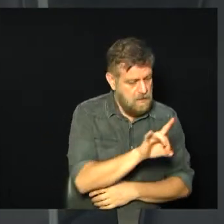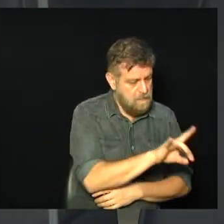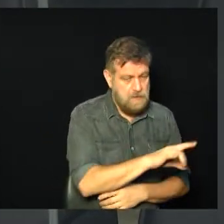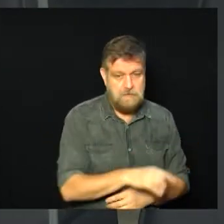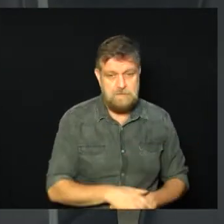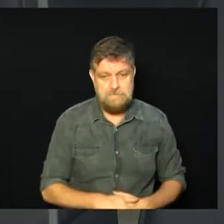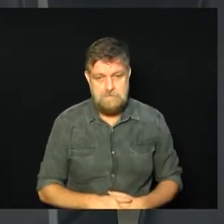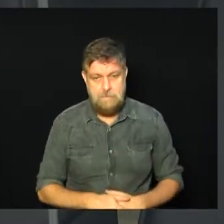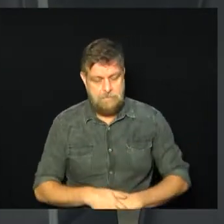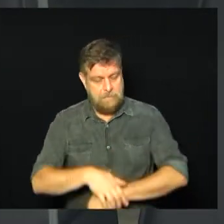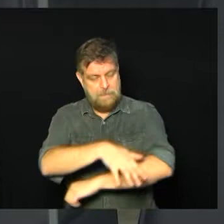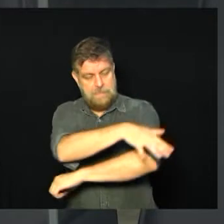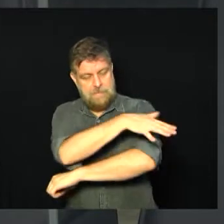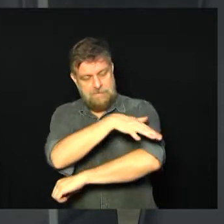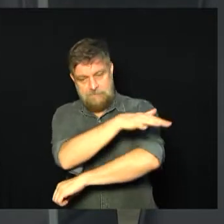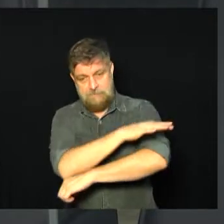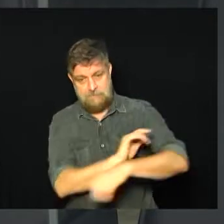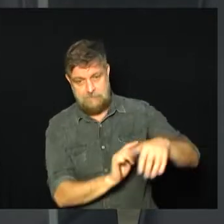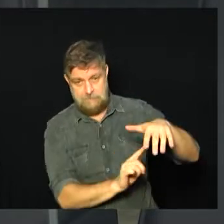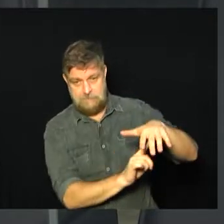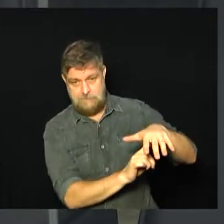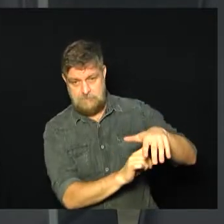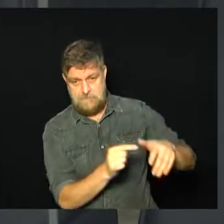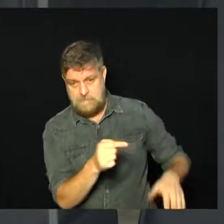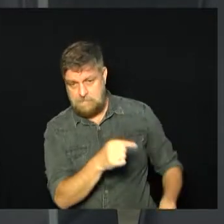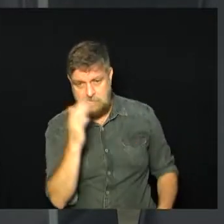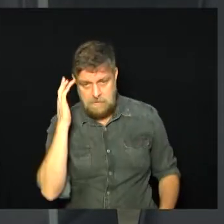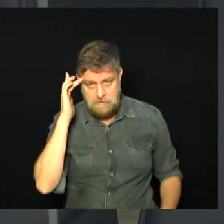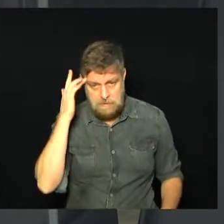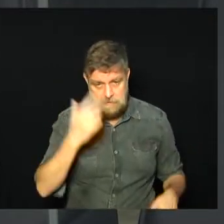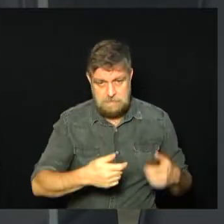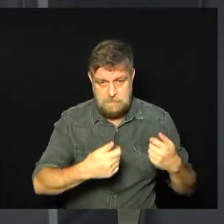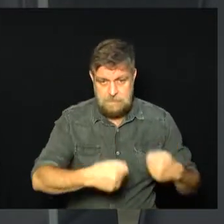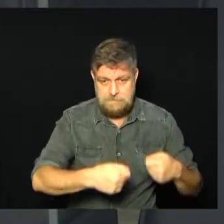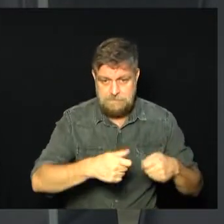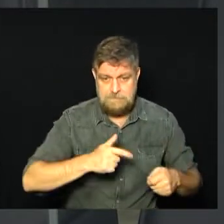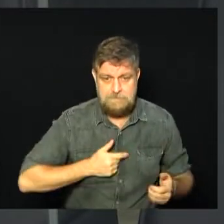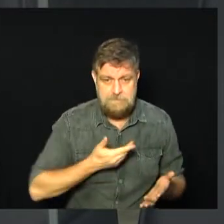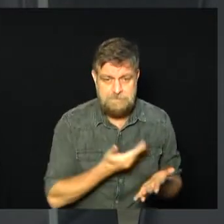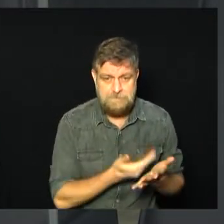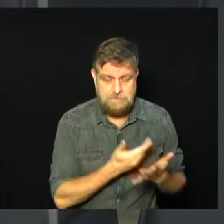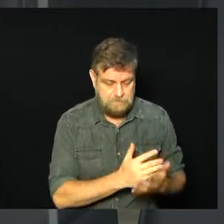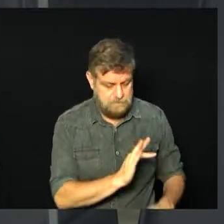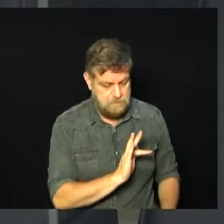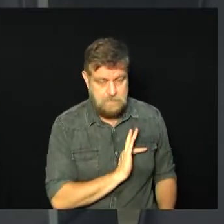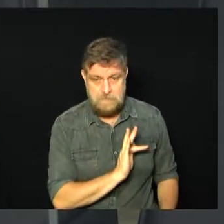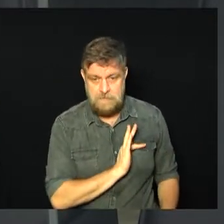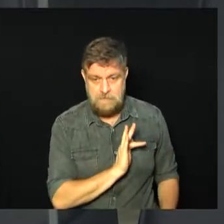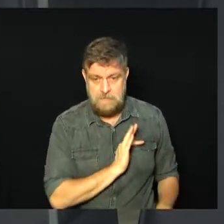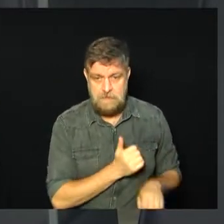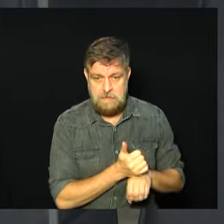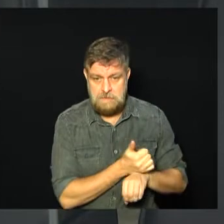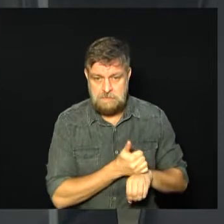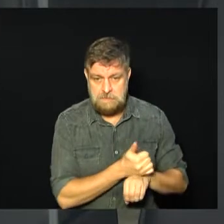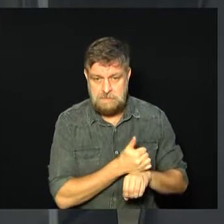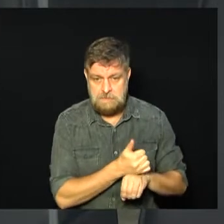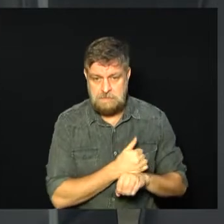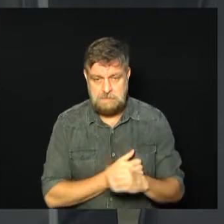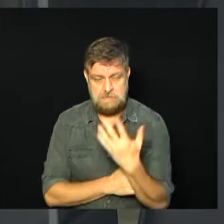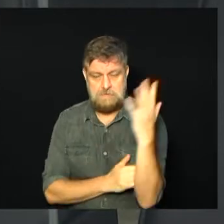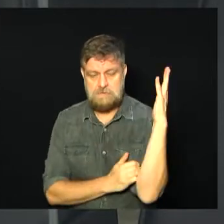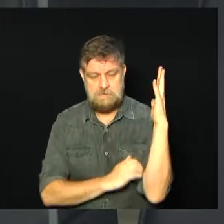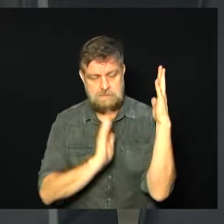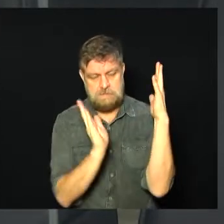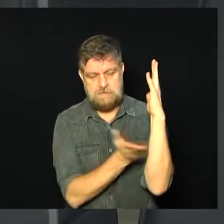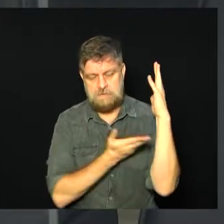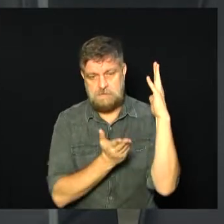Para praças, eu acho que é necessário que a gente tenha um estudo técnico para que a arborização não seja